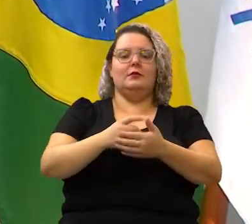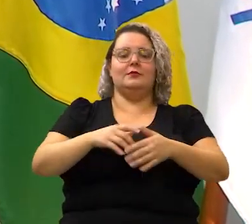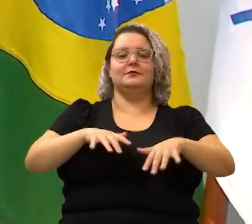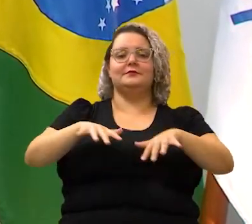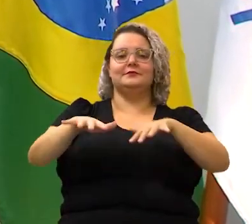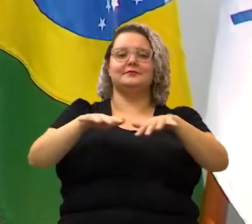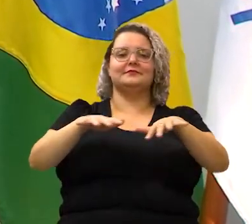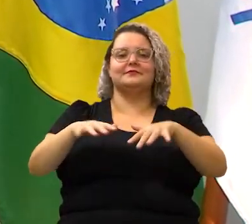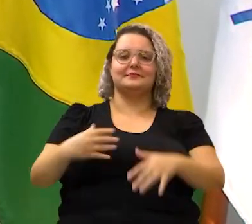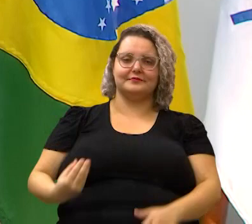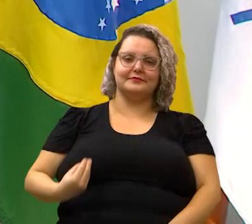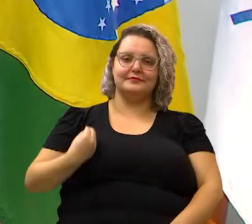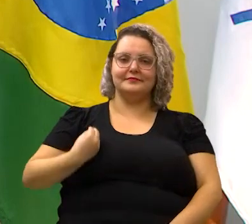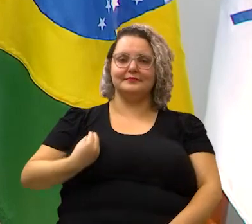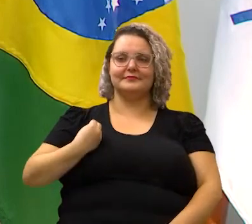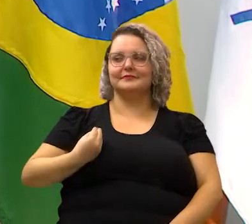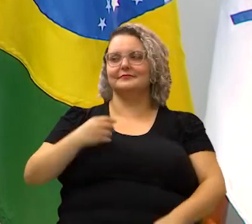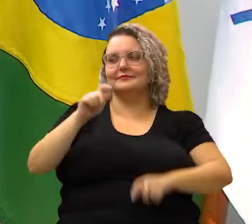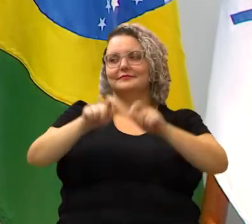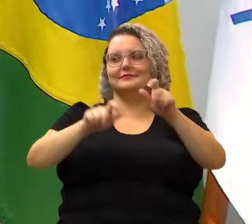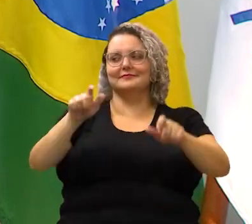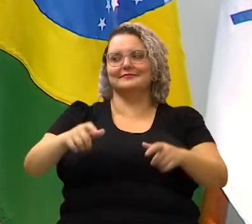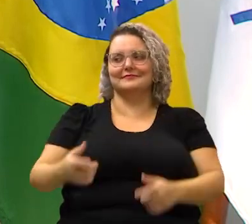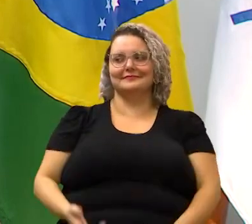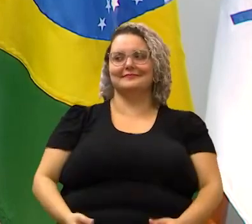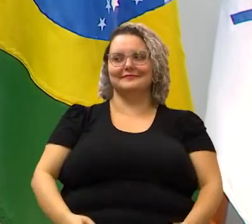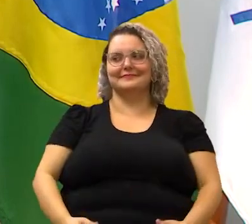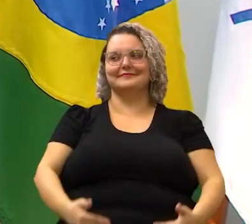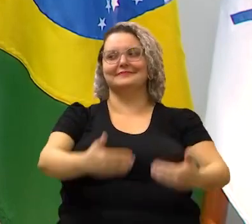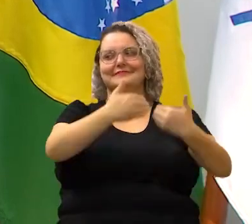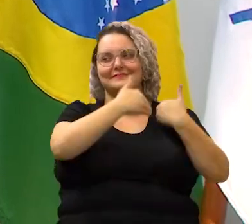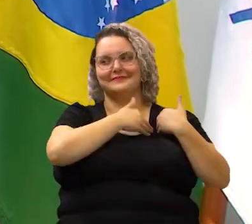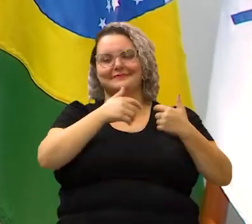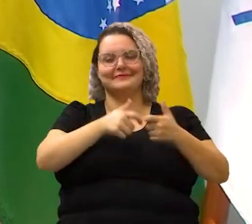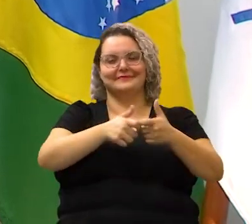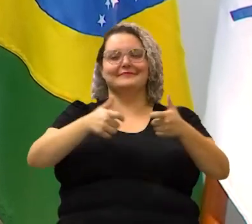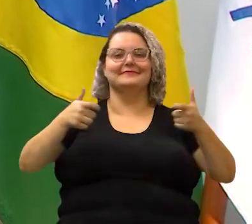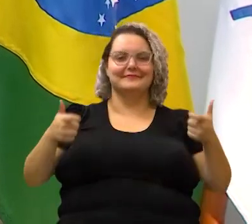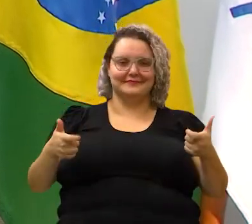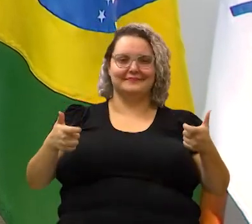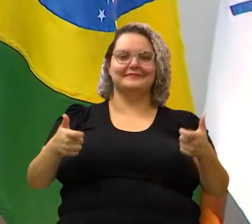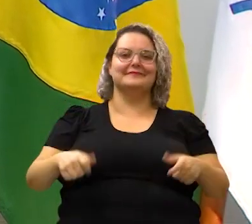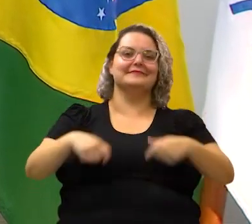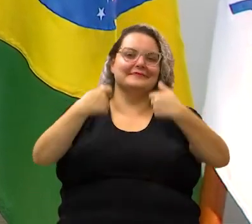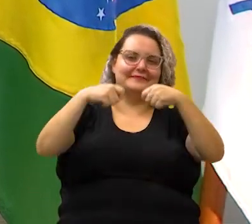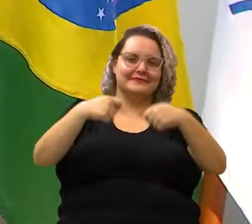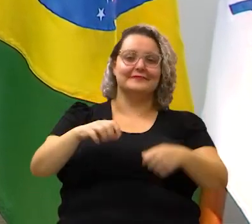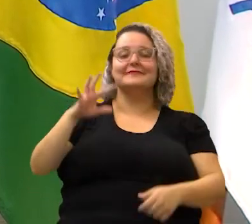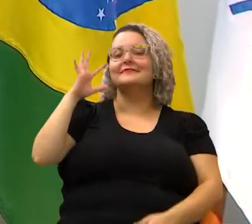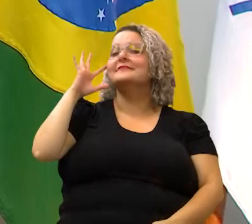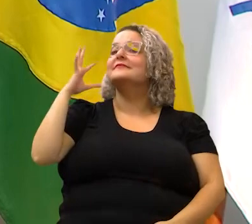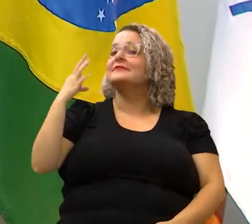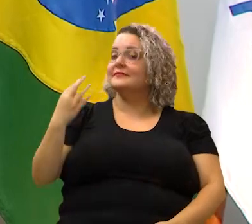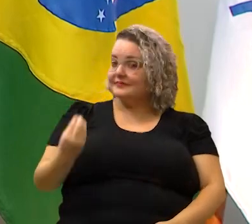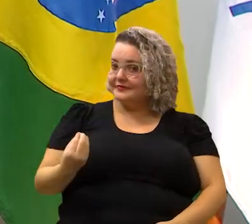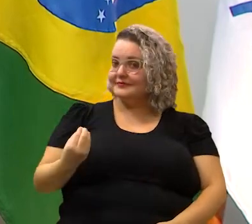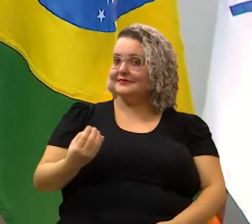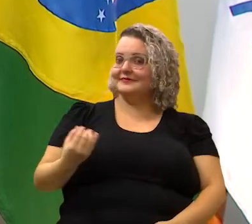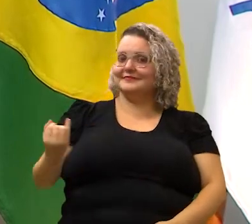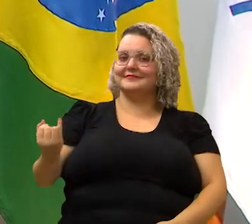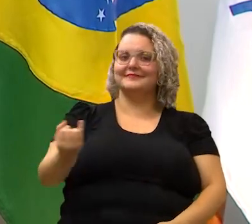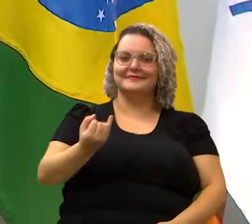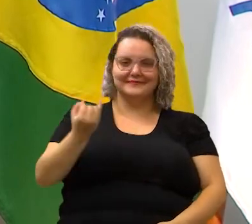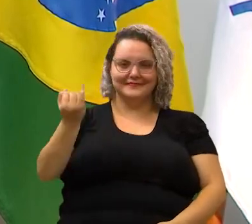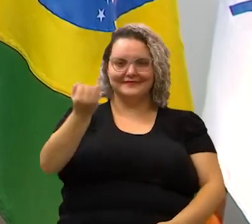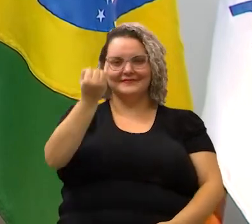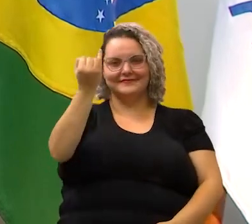mexer com a vida das pessoas isso tem um grau de responsabilidade grande então a gente precisa compreender